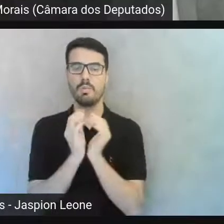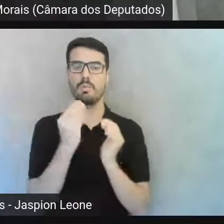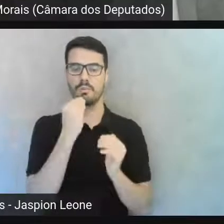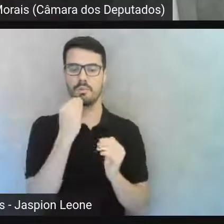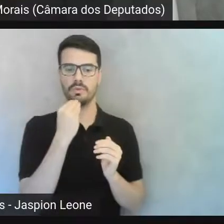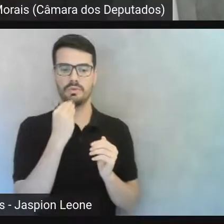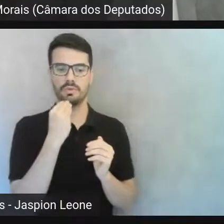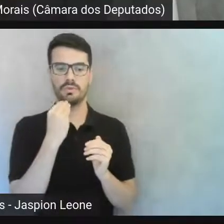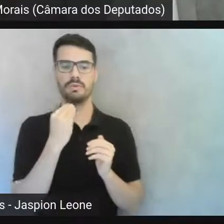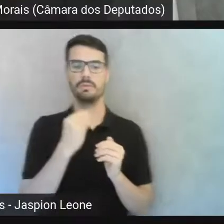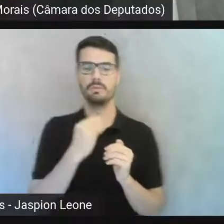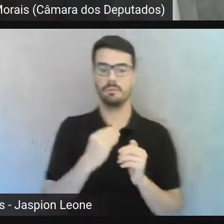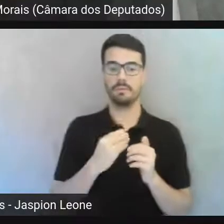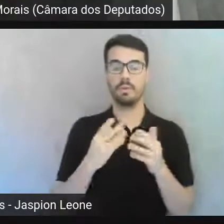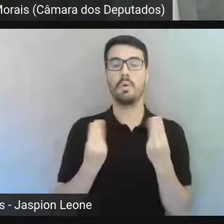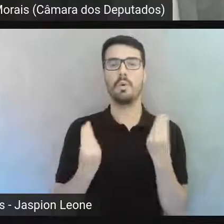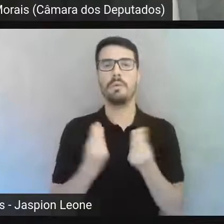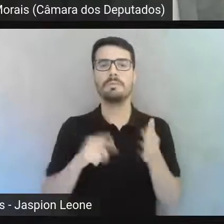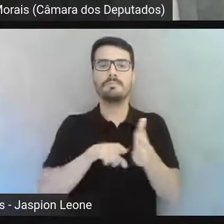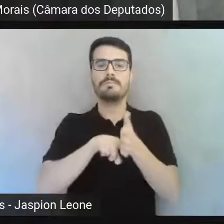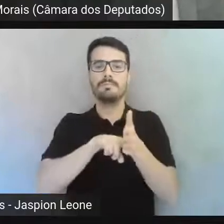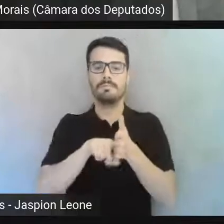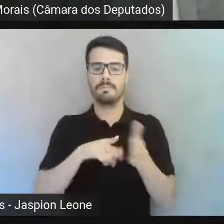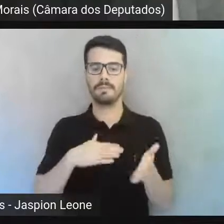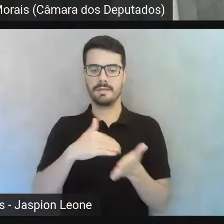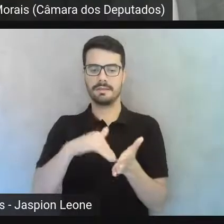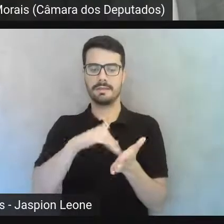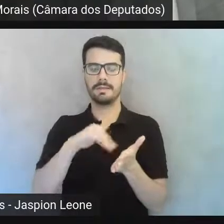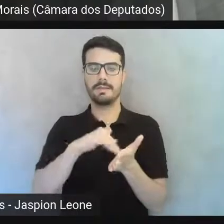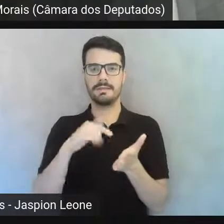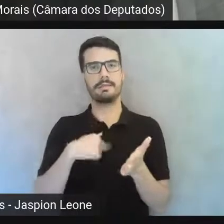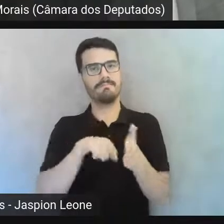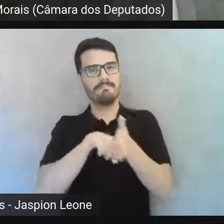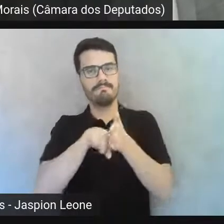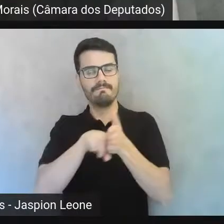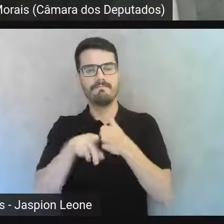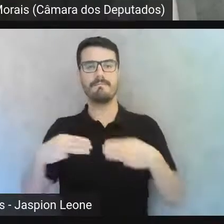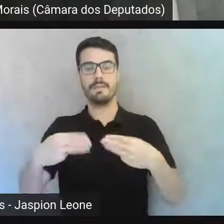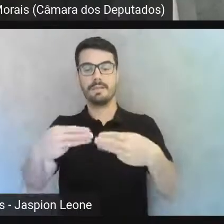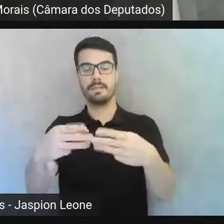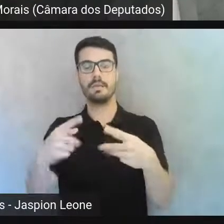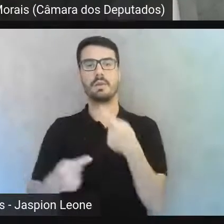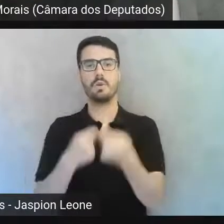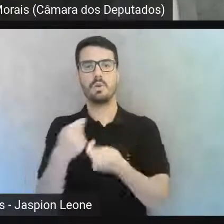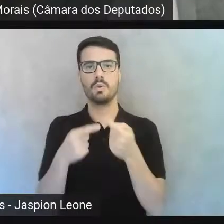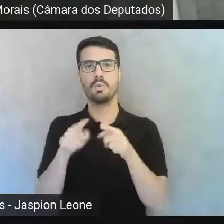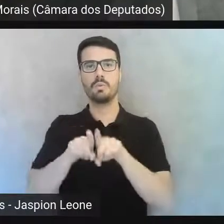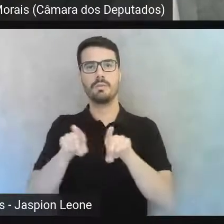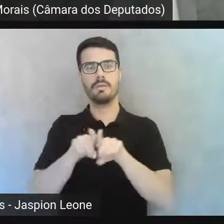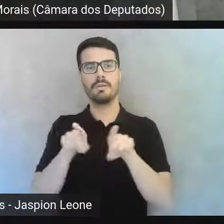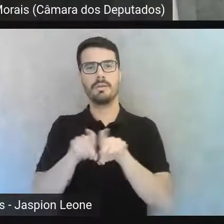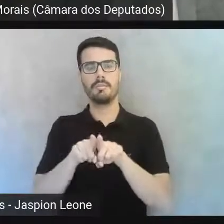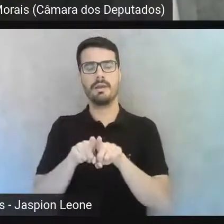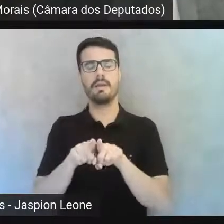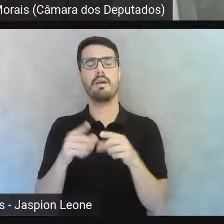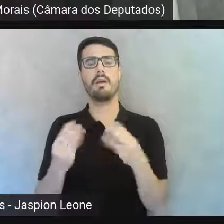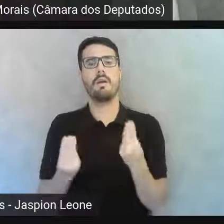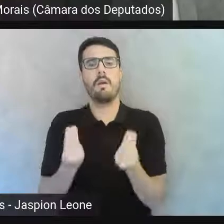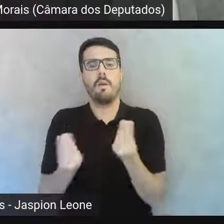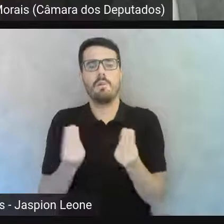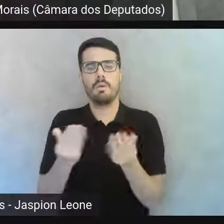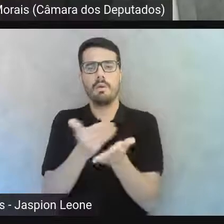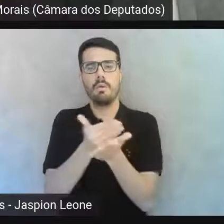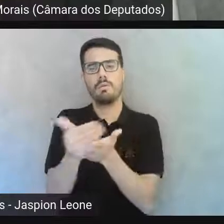Então, começaram a fazer esses levantamentos. A minha secretaria fez isso, o Ministério da Economia também fez isso, e começou a fazer um